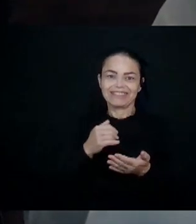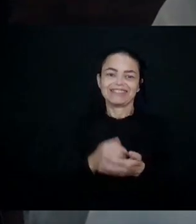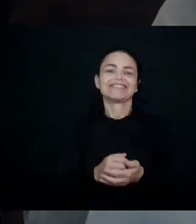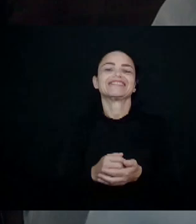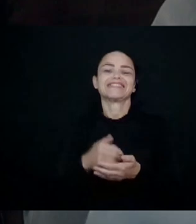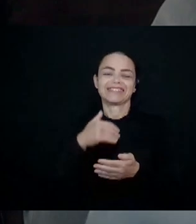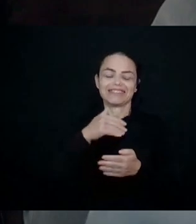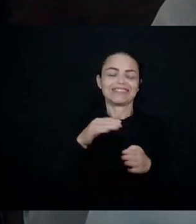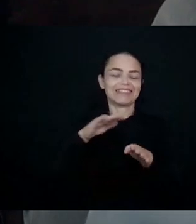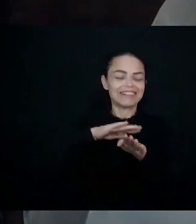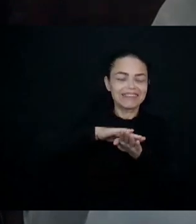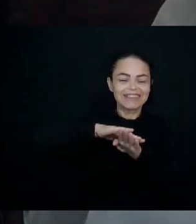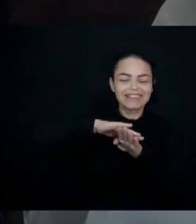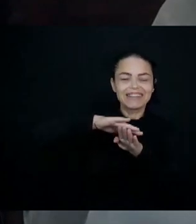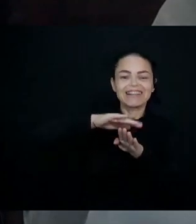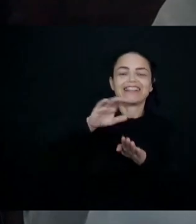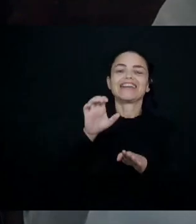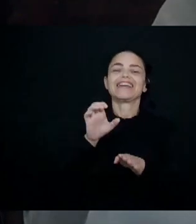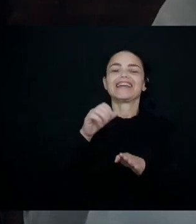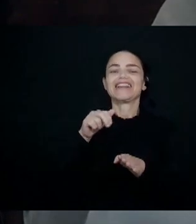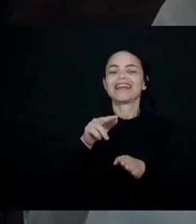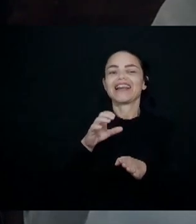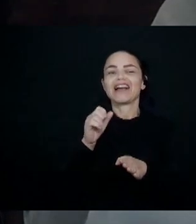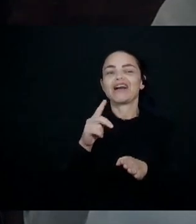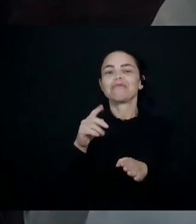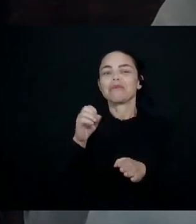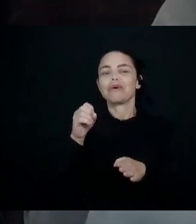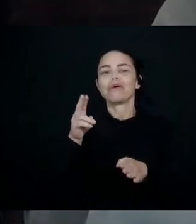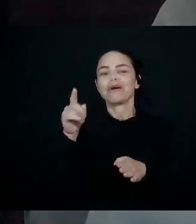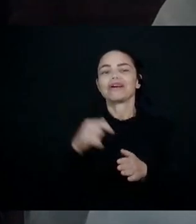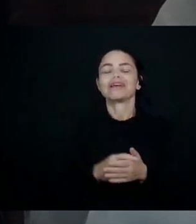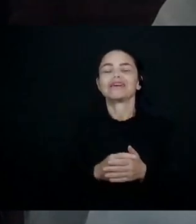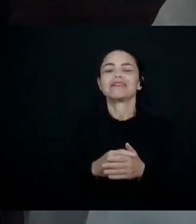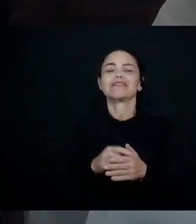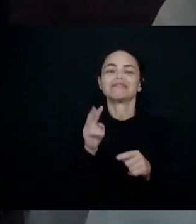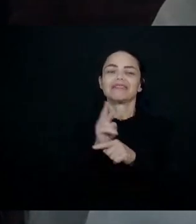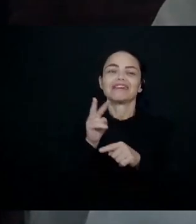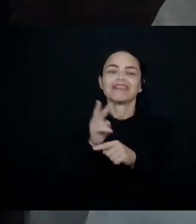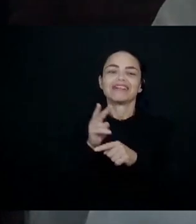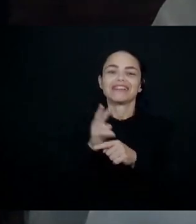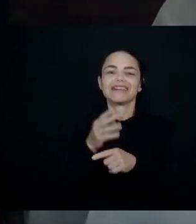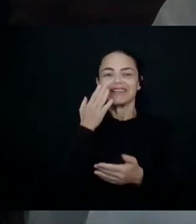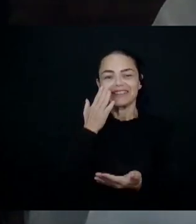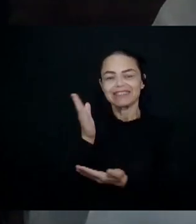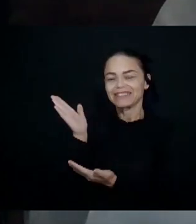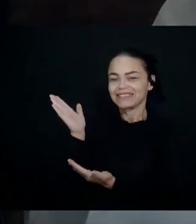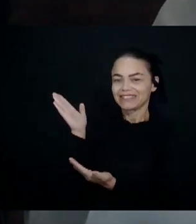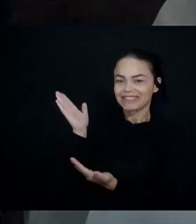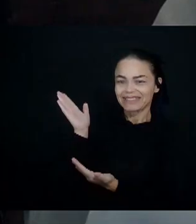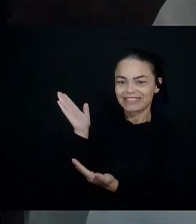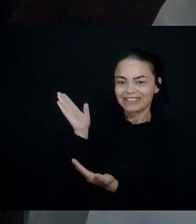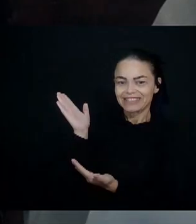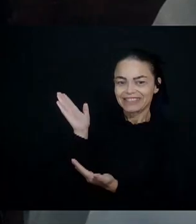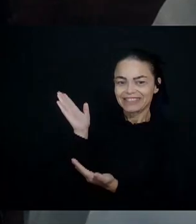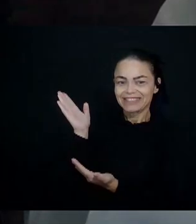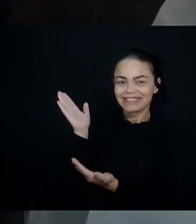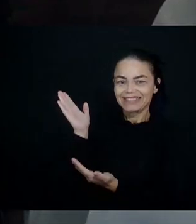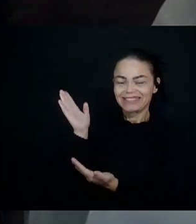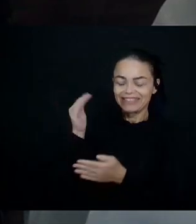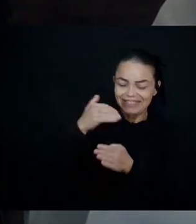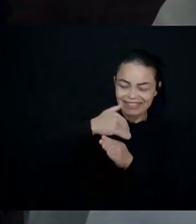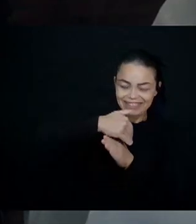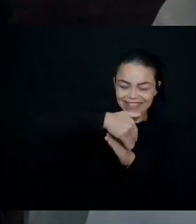eu com ver, certeza, vamos lá, né? mostra aí. Tem que encapar para ele preservar. Pessoal, vamos lá. Aí, ó, olha o aí, álbum de tá